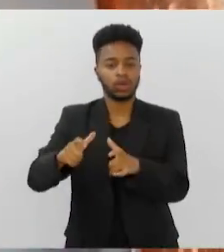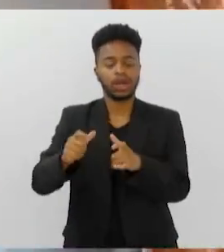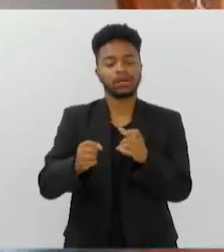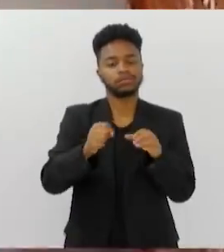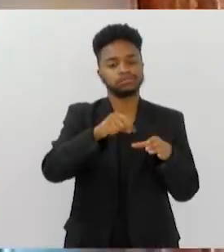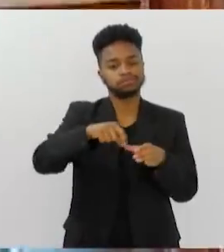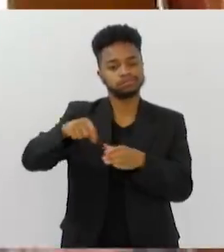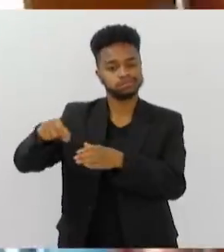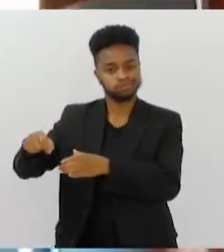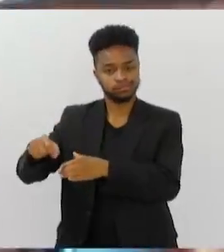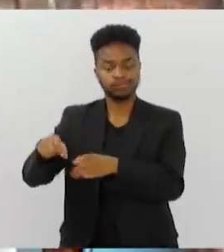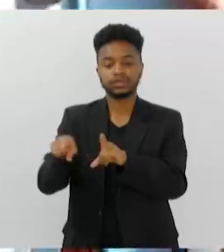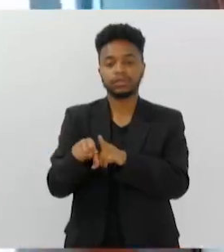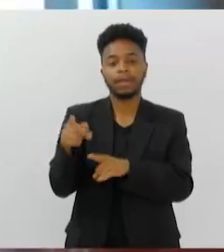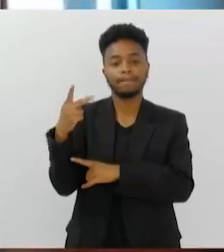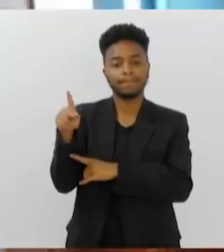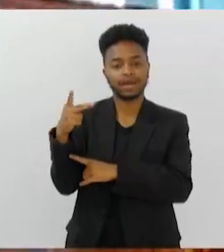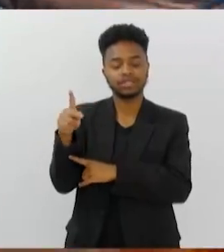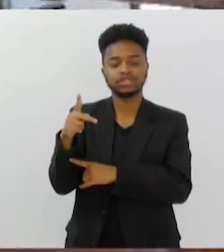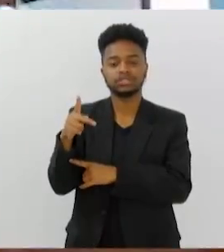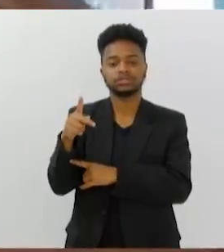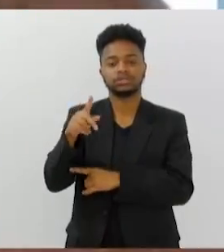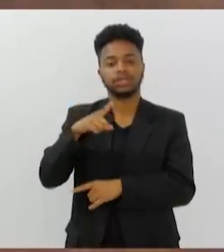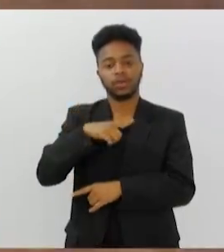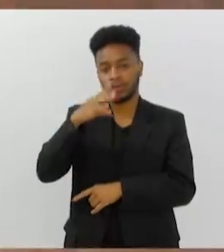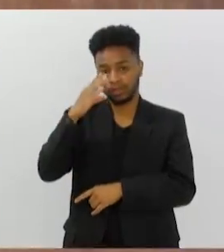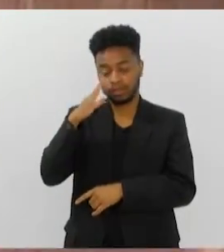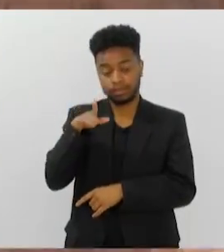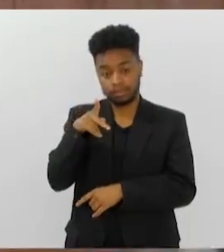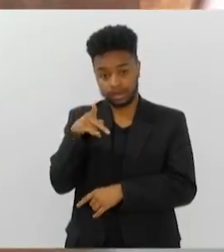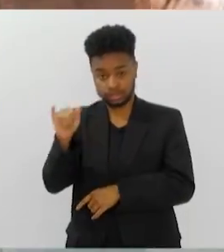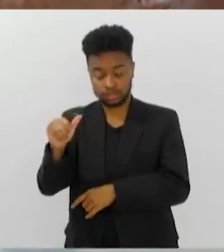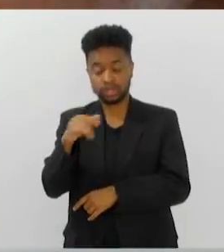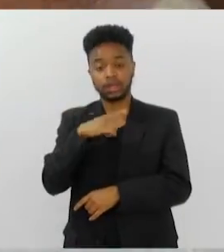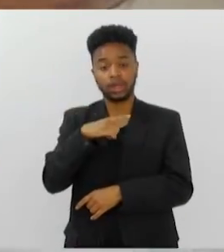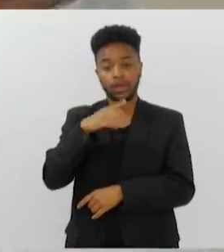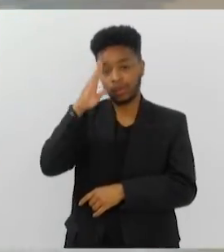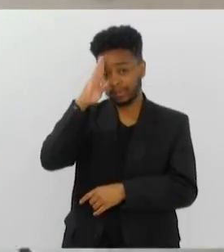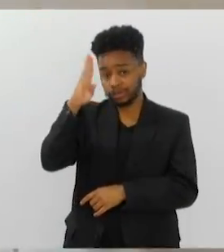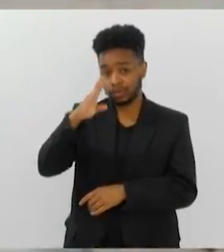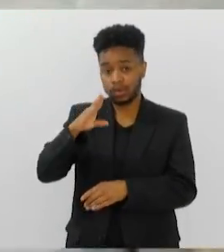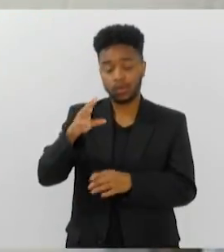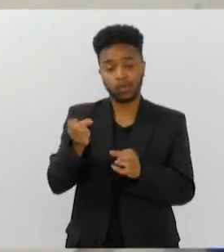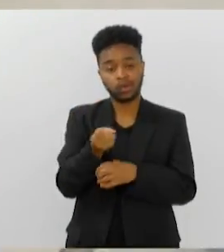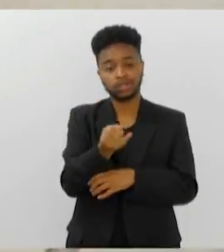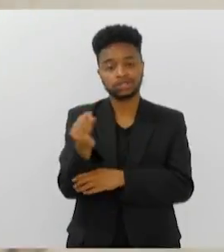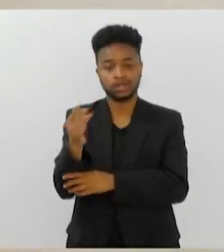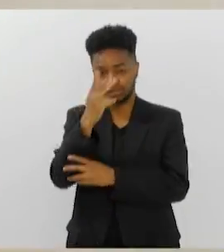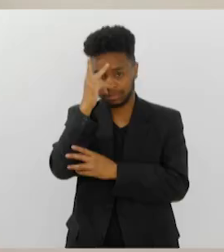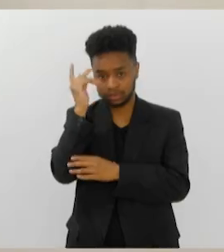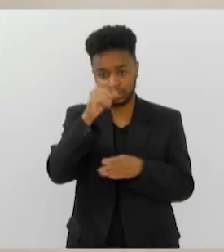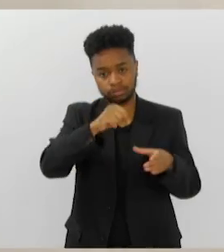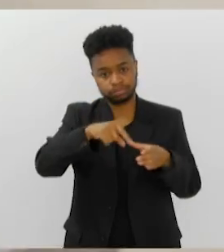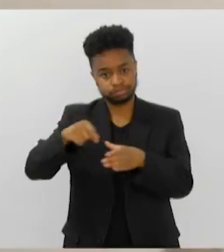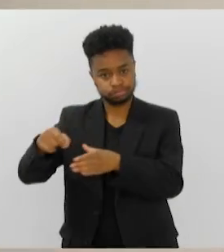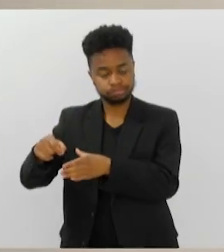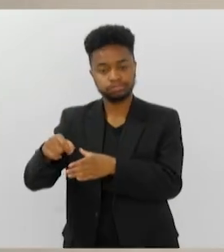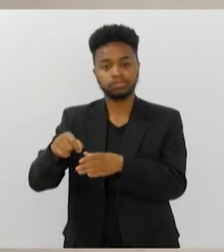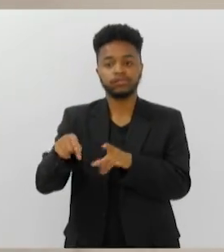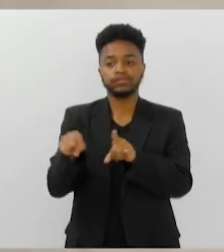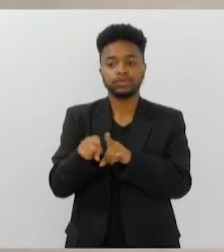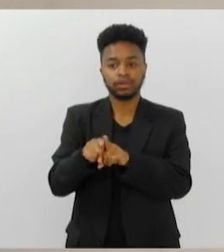se destaca por concentrar o maior número de produtores. A cidade foi a primeira localidade a alcançar o reconhecimento